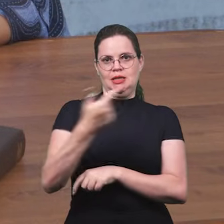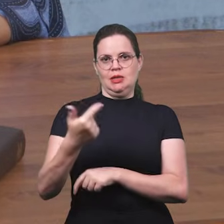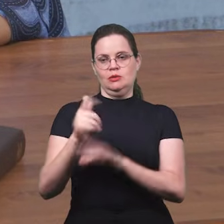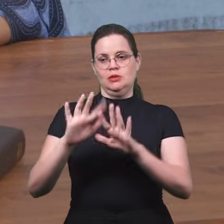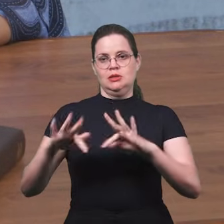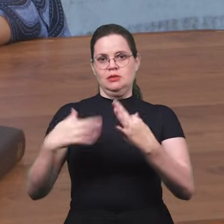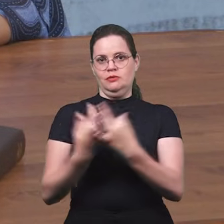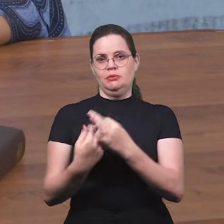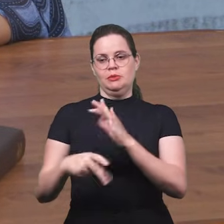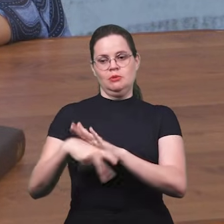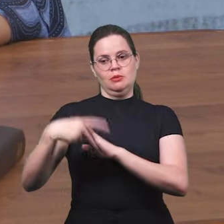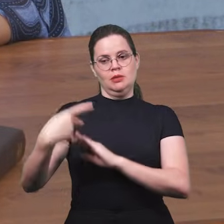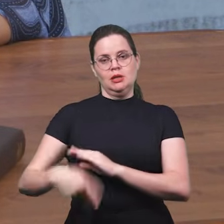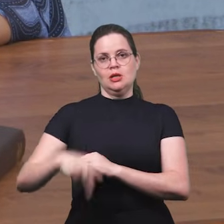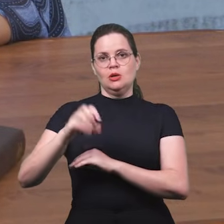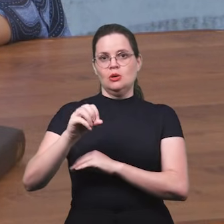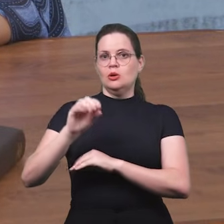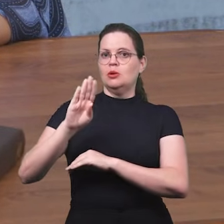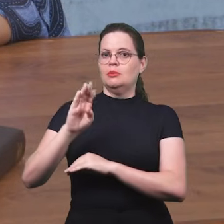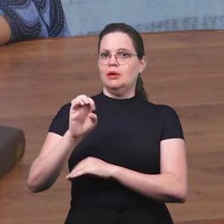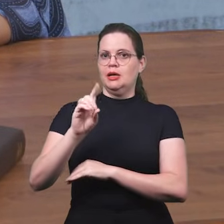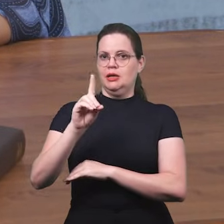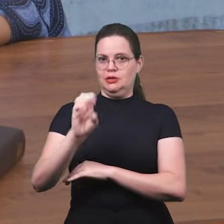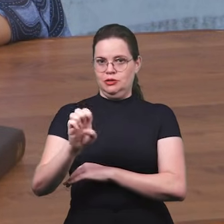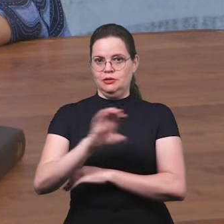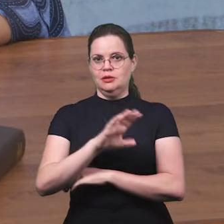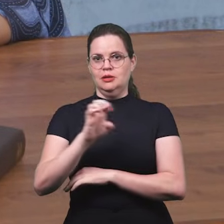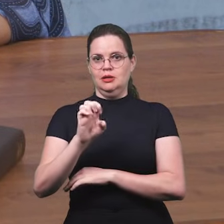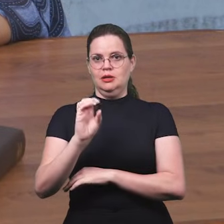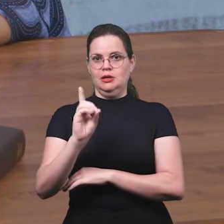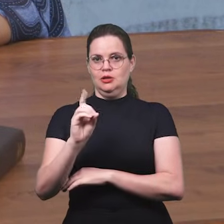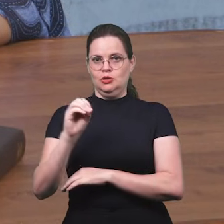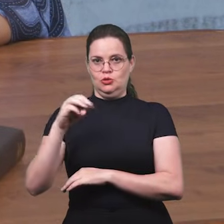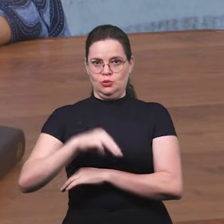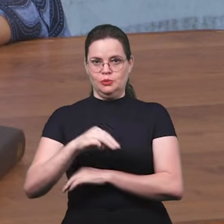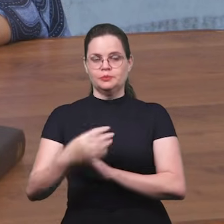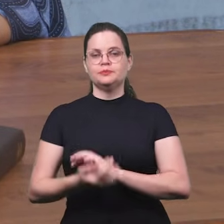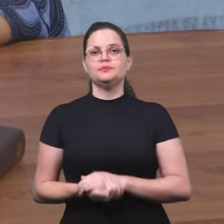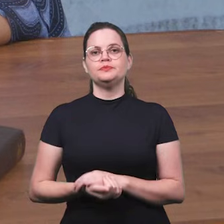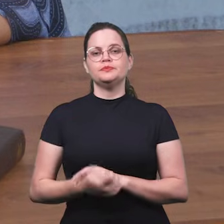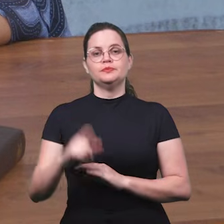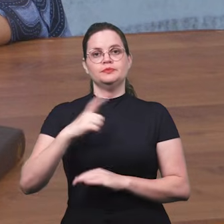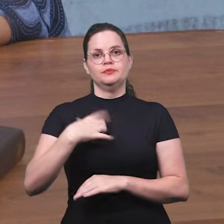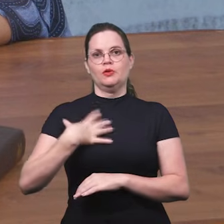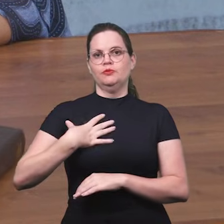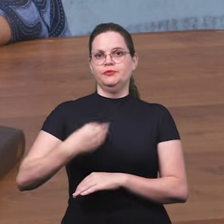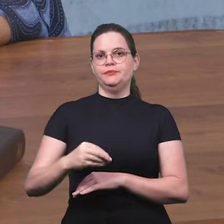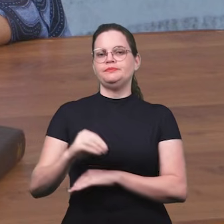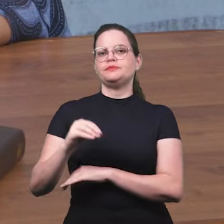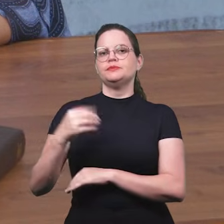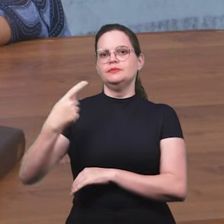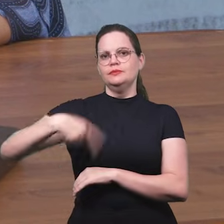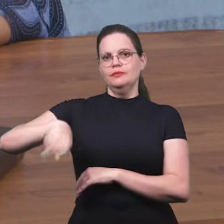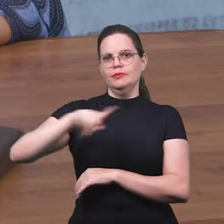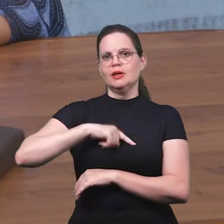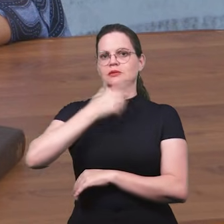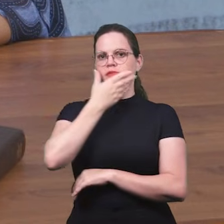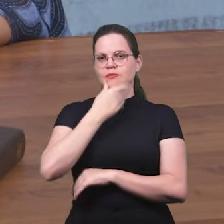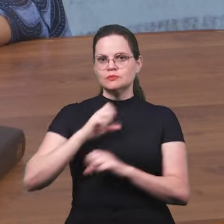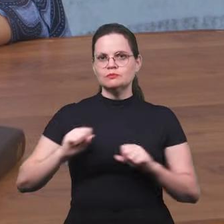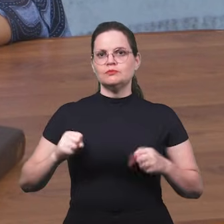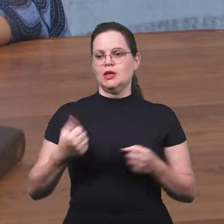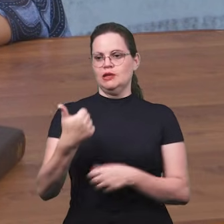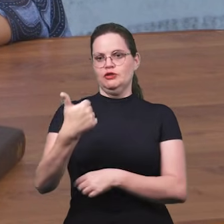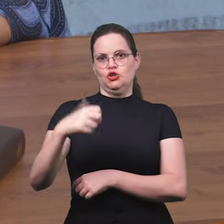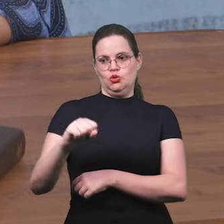Obed-edom. E os filhos e os irmãos de Meselemias, homens valentes, foram